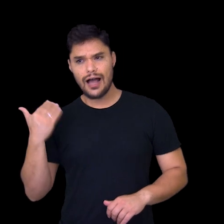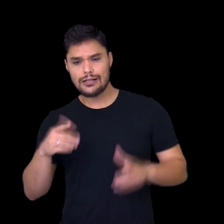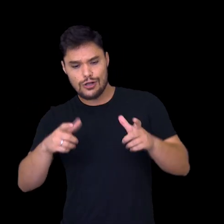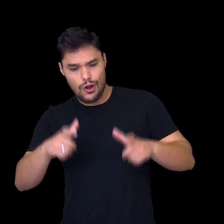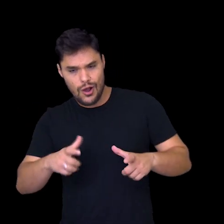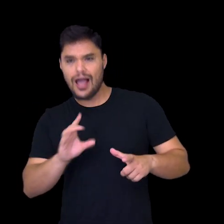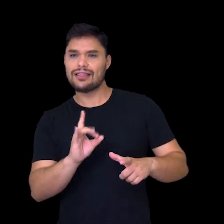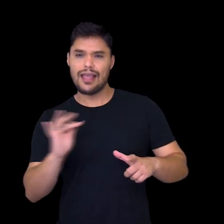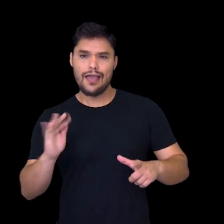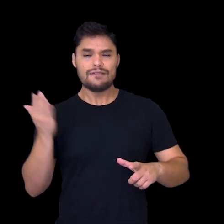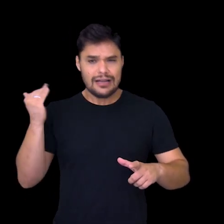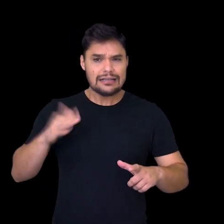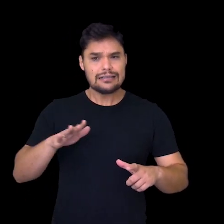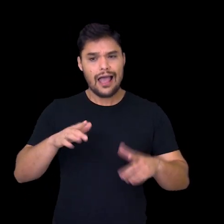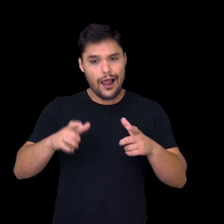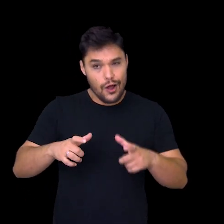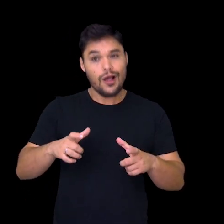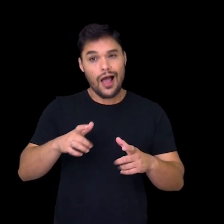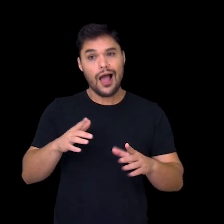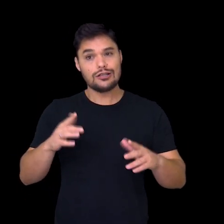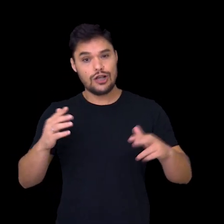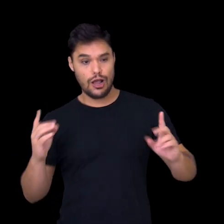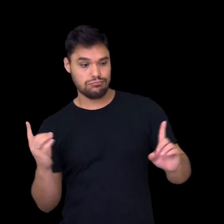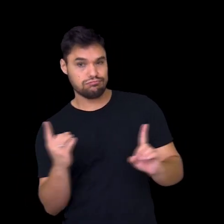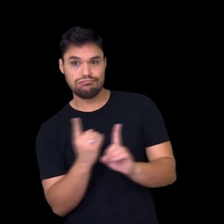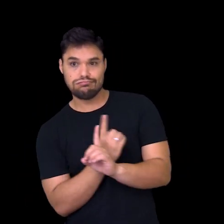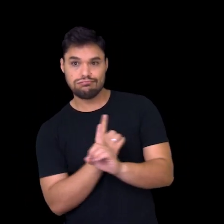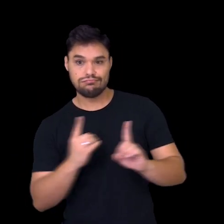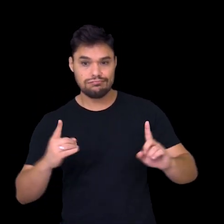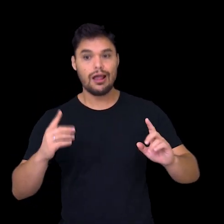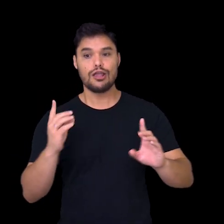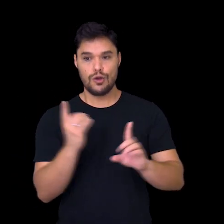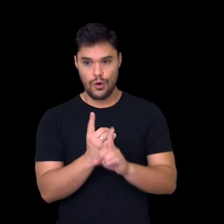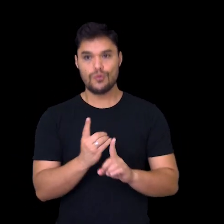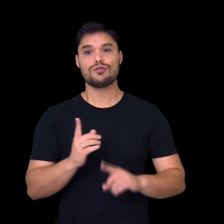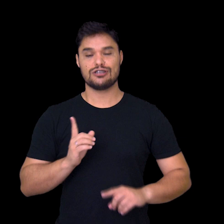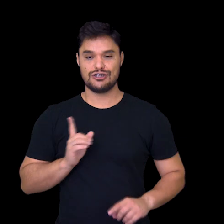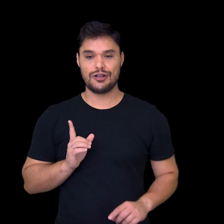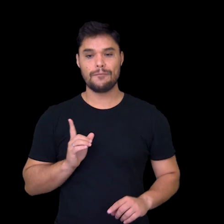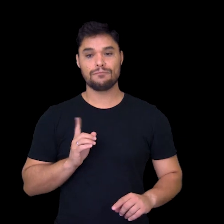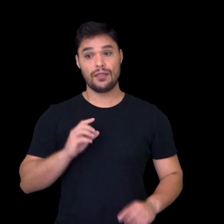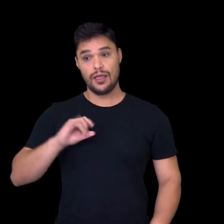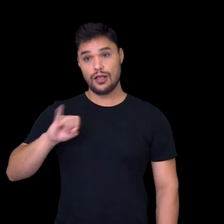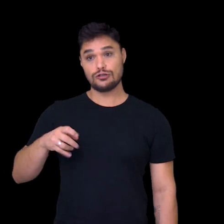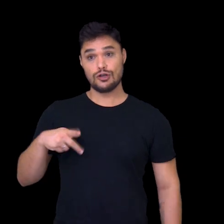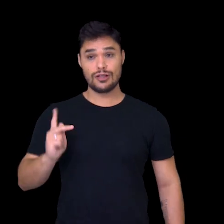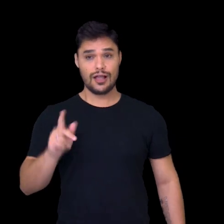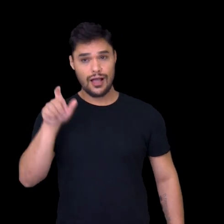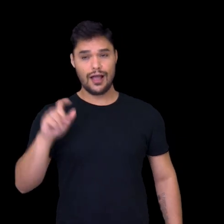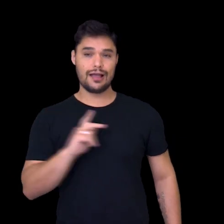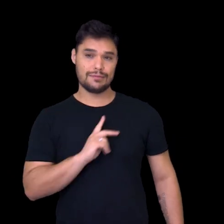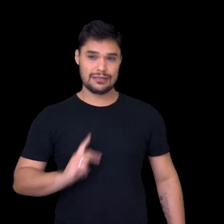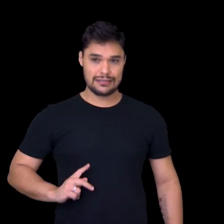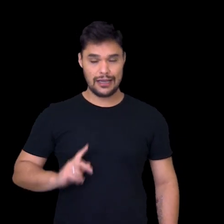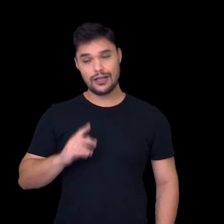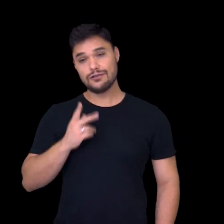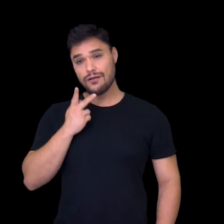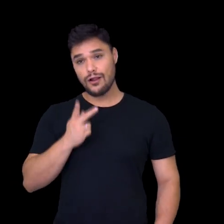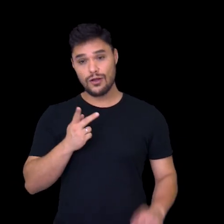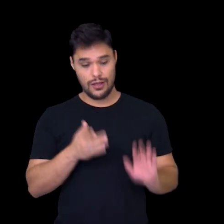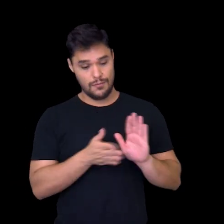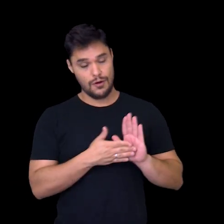era um lugar de encontros, a proposta já estava dada e JK percebe que essa